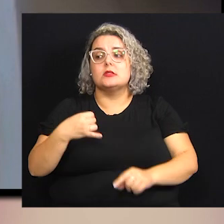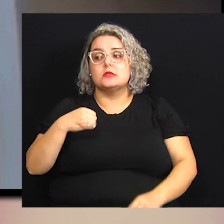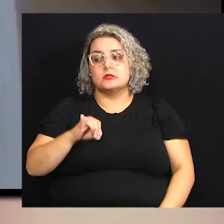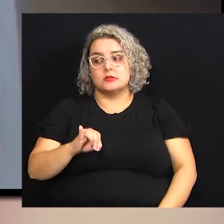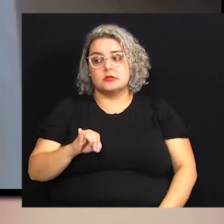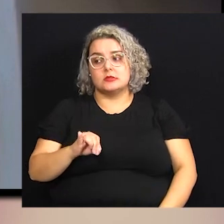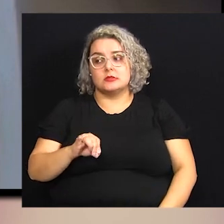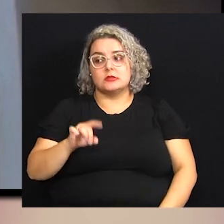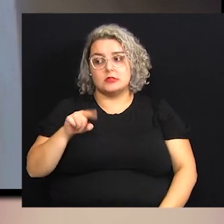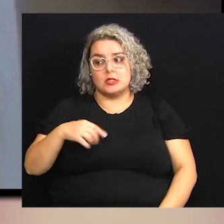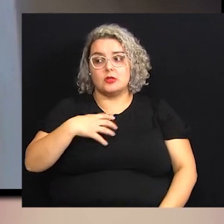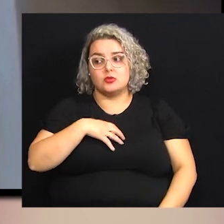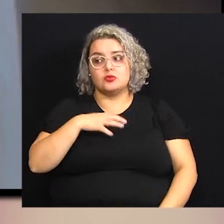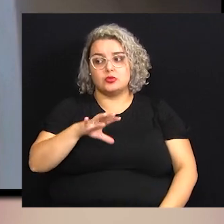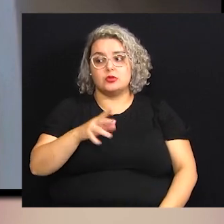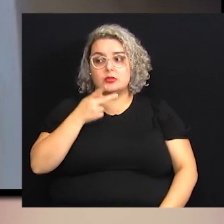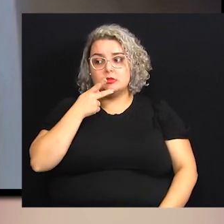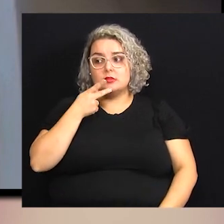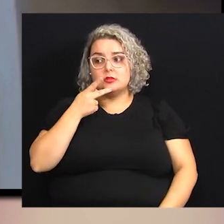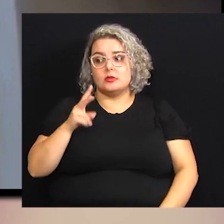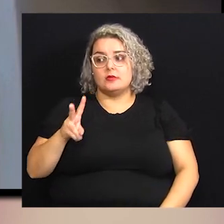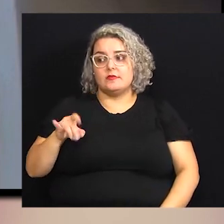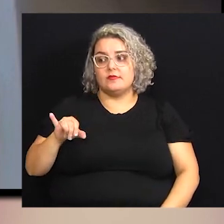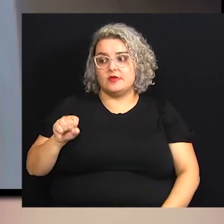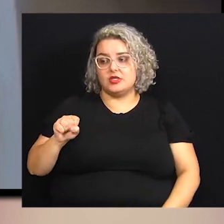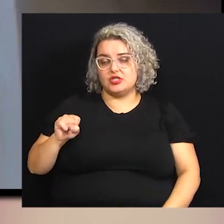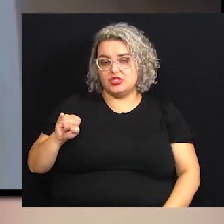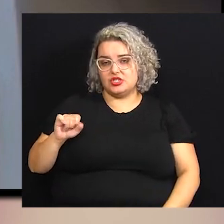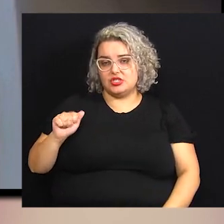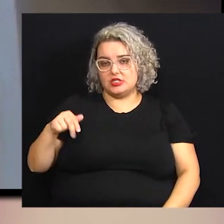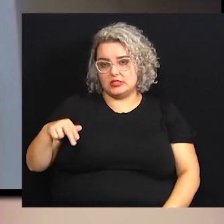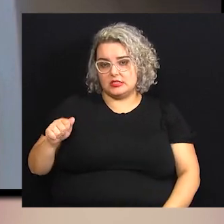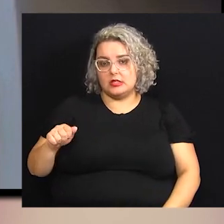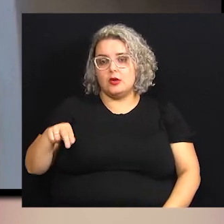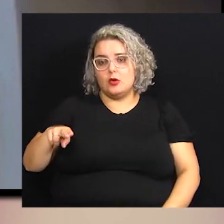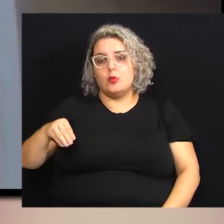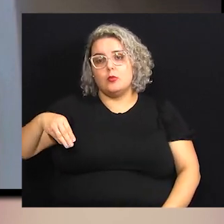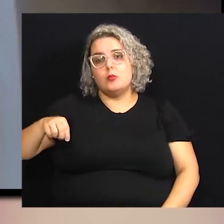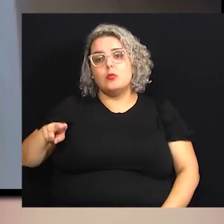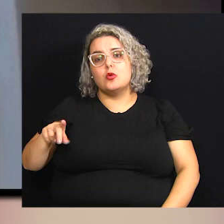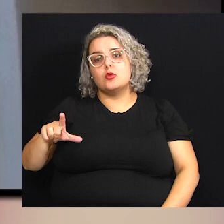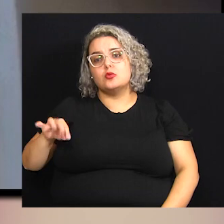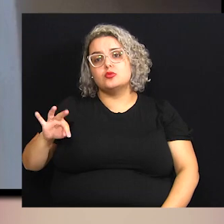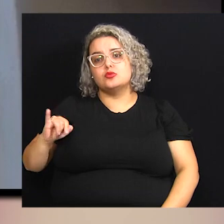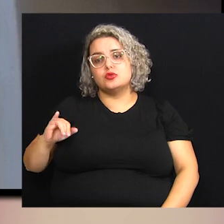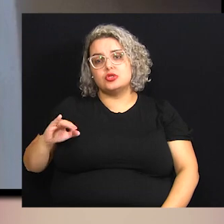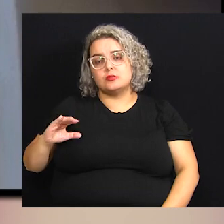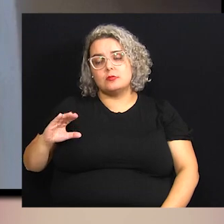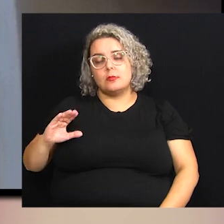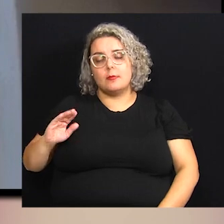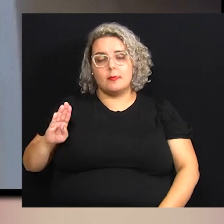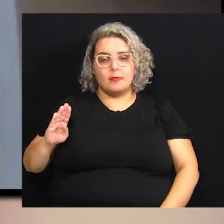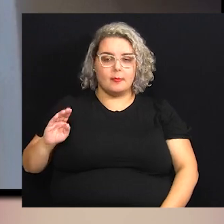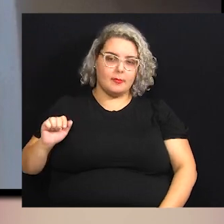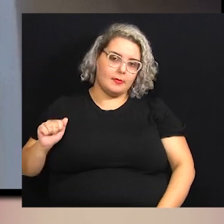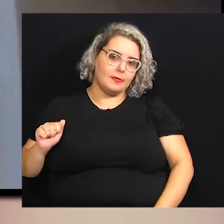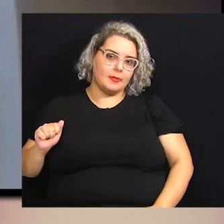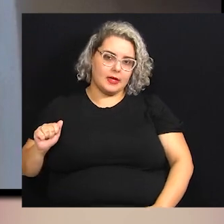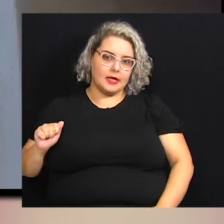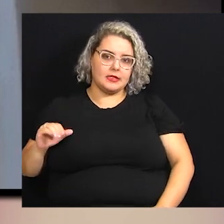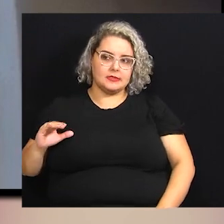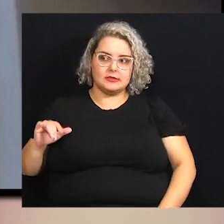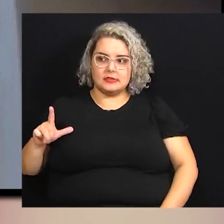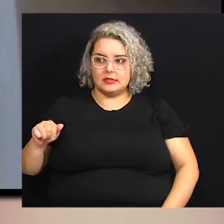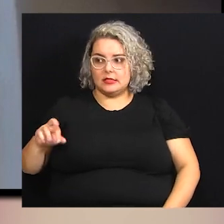baciloscopia, se for aquela forma que eu te falei, que é a virchoviana ou a multibacilar. A palse bacilar pode